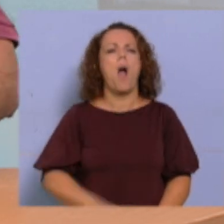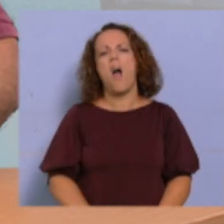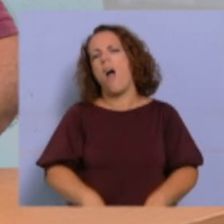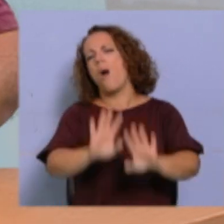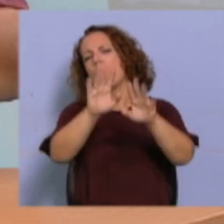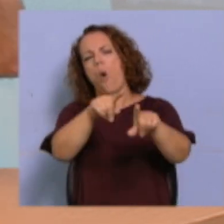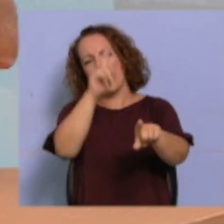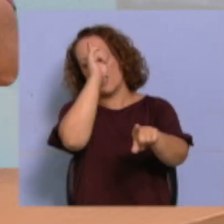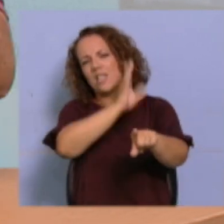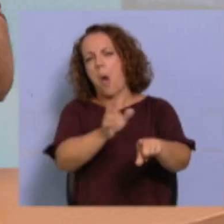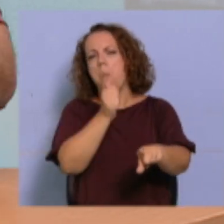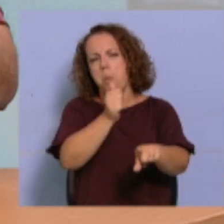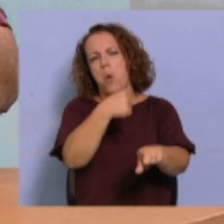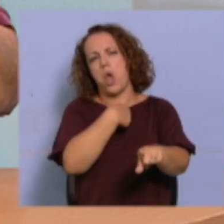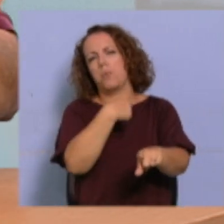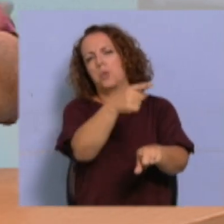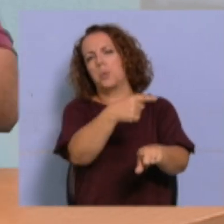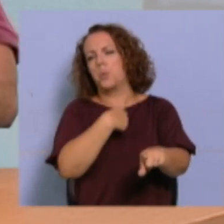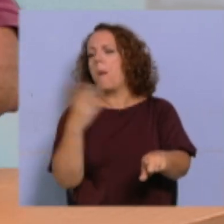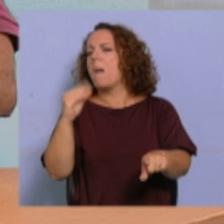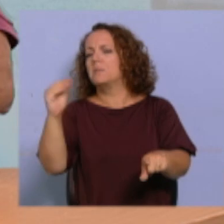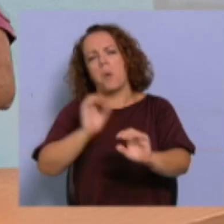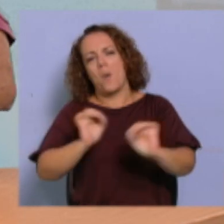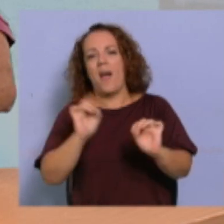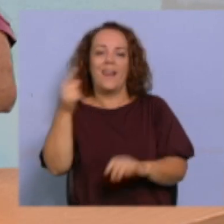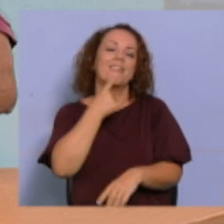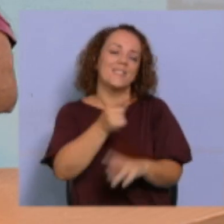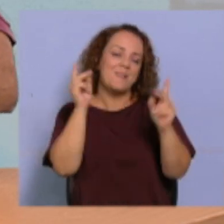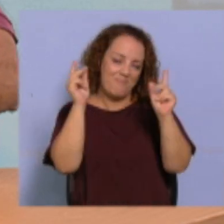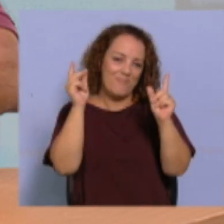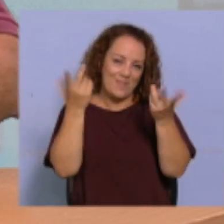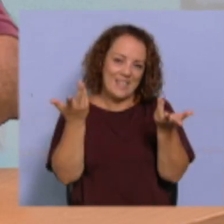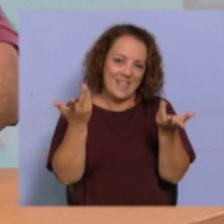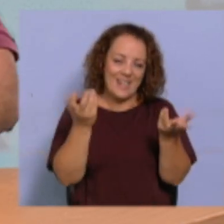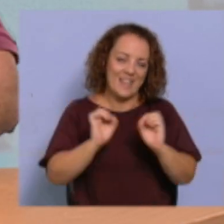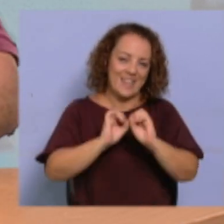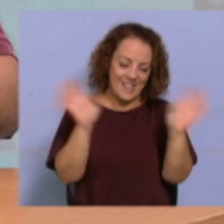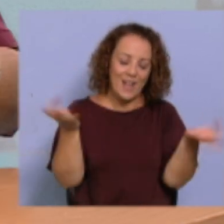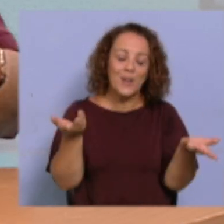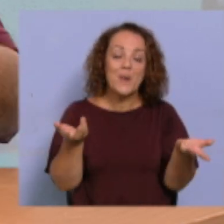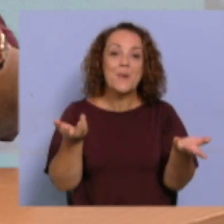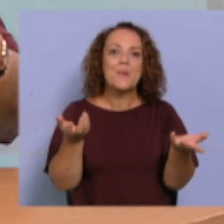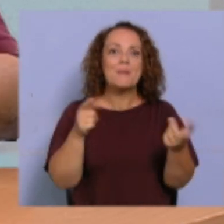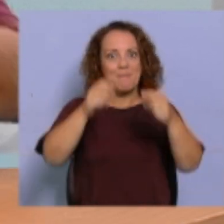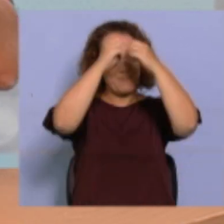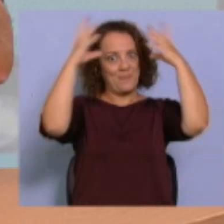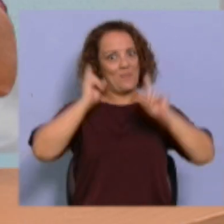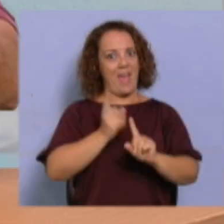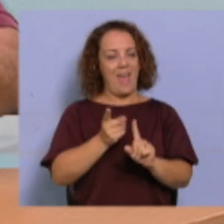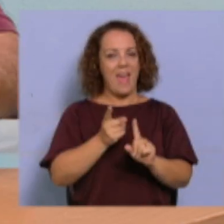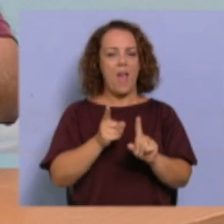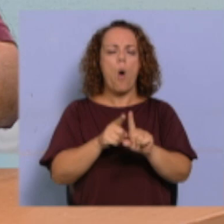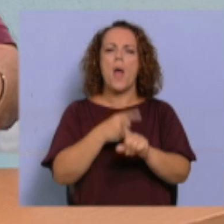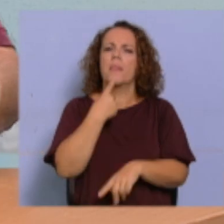sabes, bons, tu e eu e não sei se mais alguém. Claro, ele diz isto na brincadeira e com uma... Bom, lá está, também diz